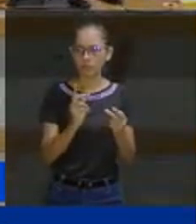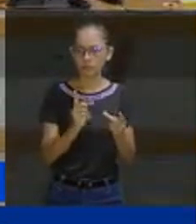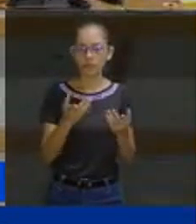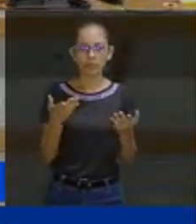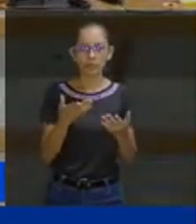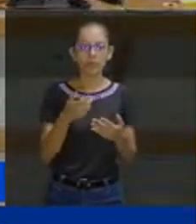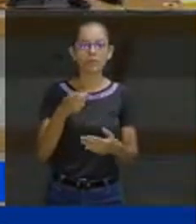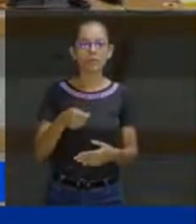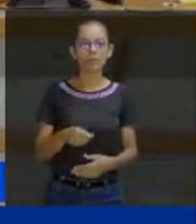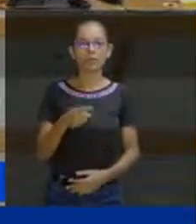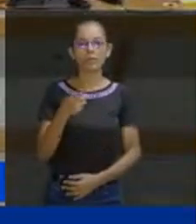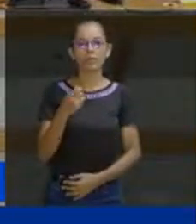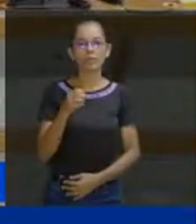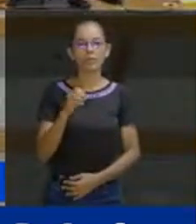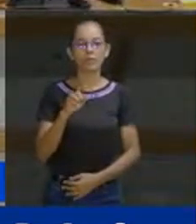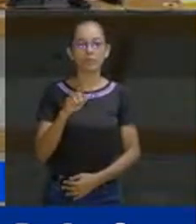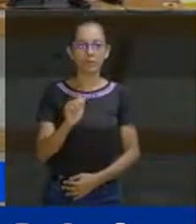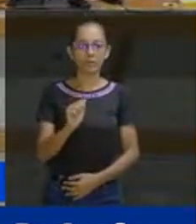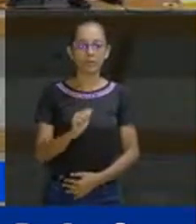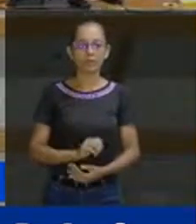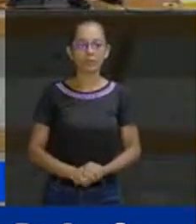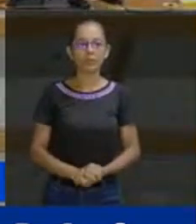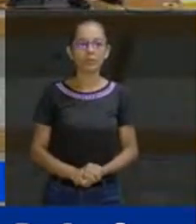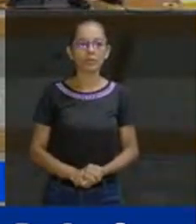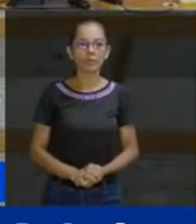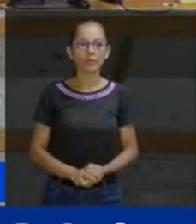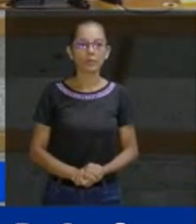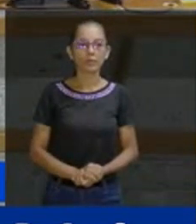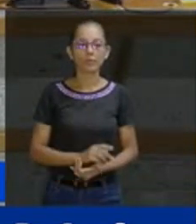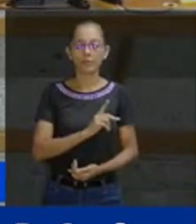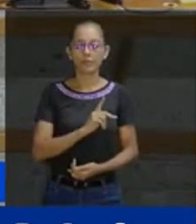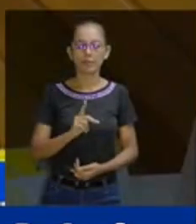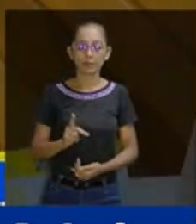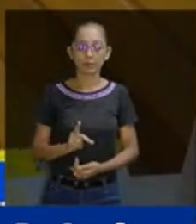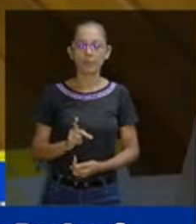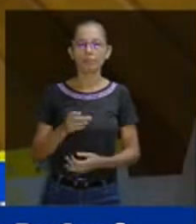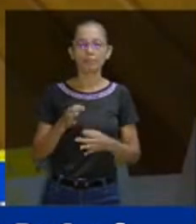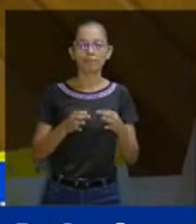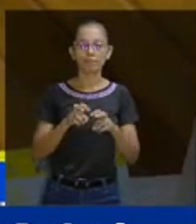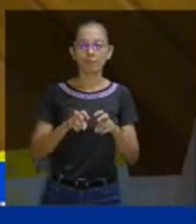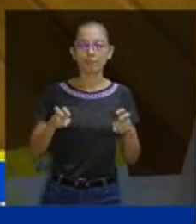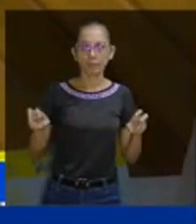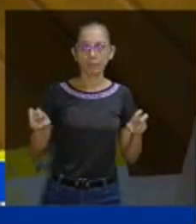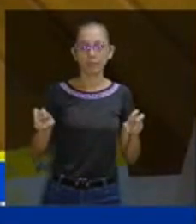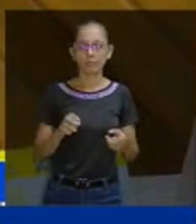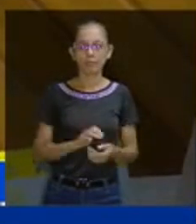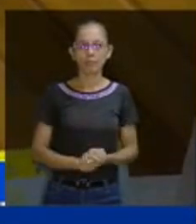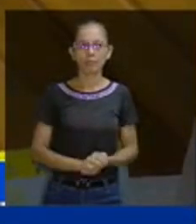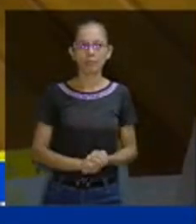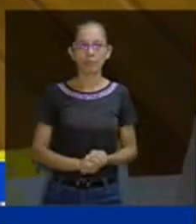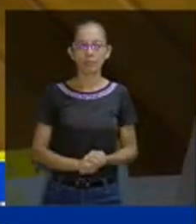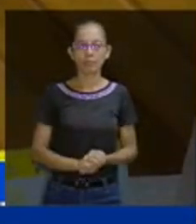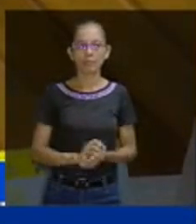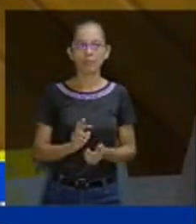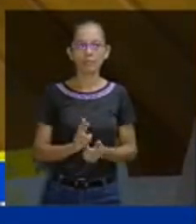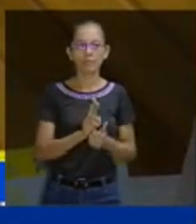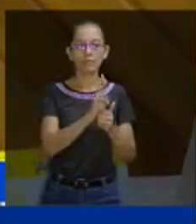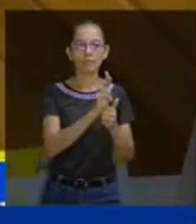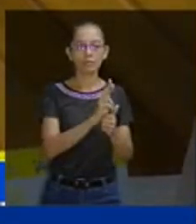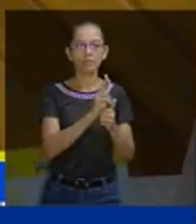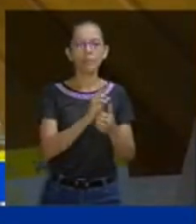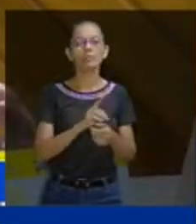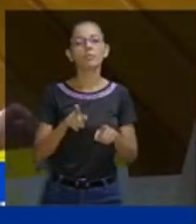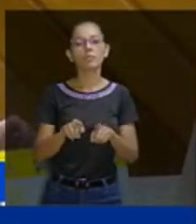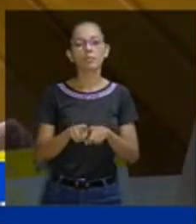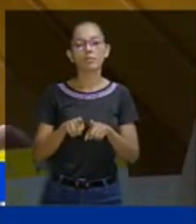para as suas considerações. Senhor presidente, eminentes pares, toda a Procuradora Regional, servidores e colaboradores dessa foco